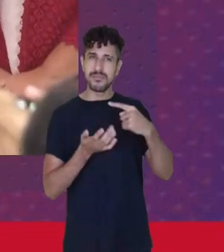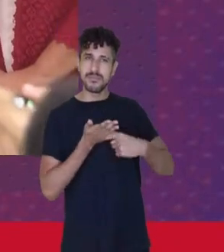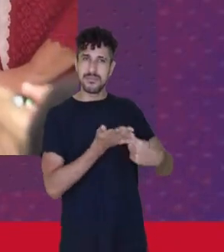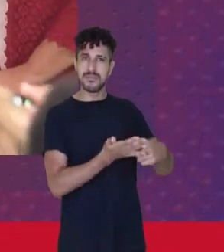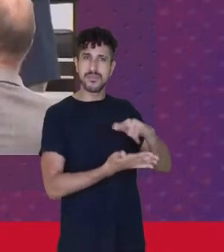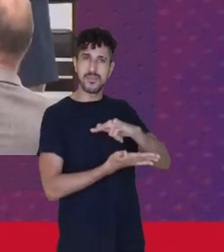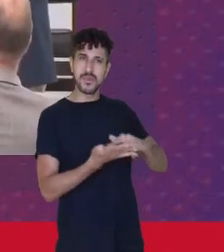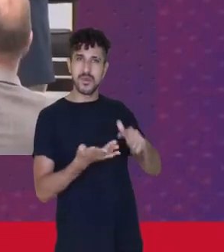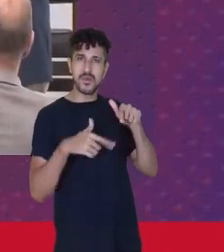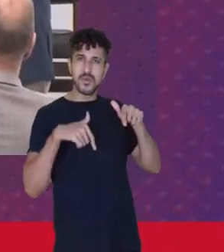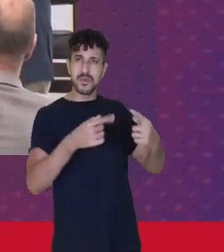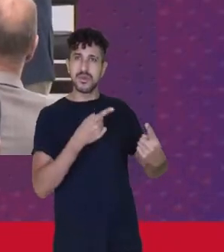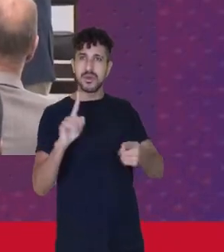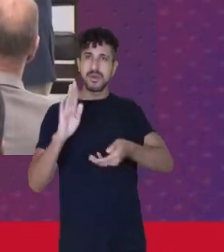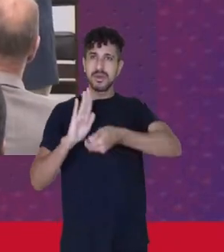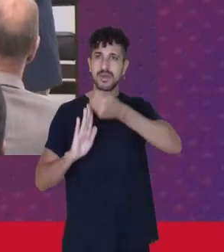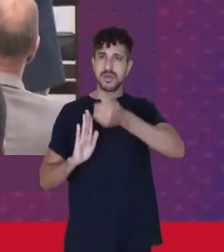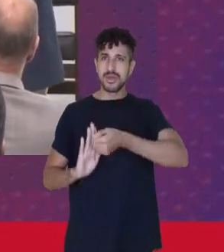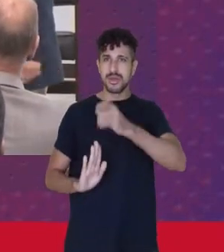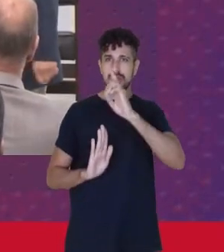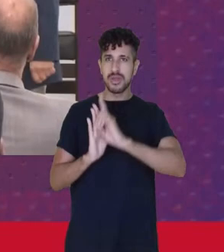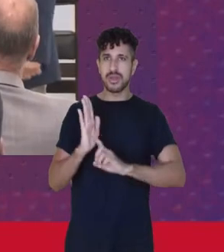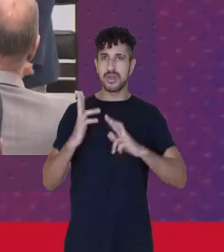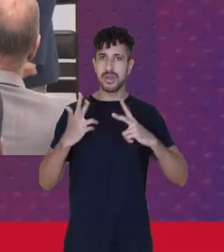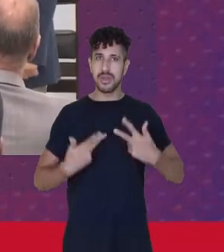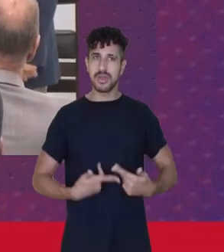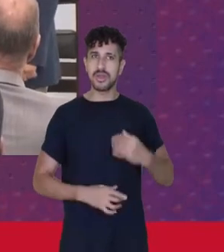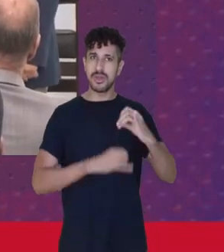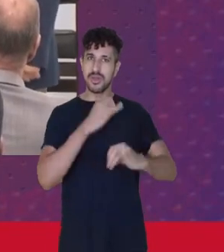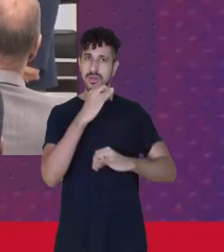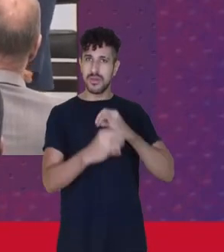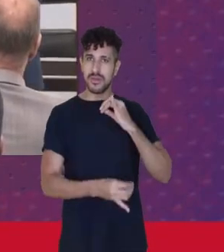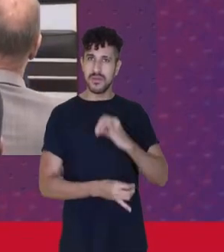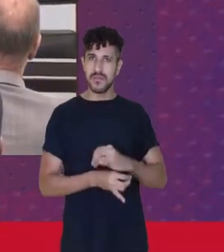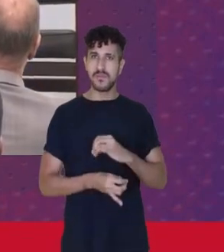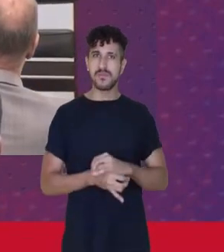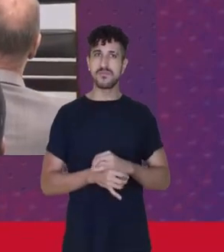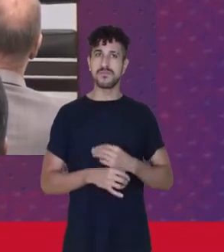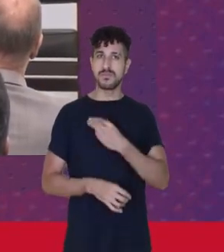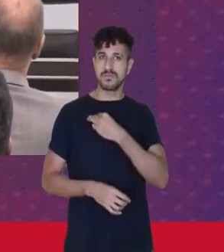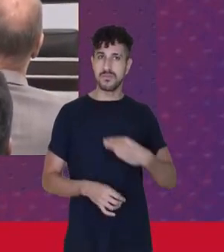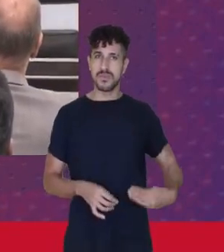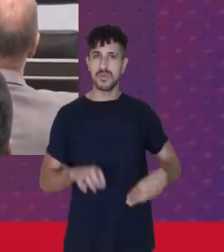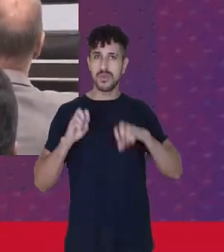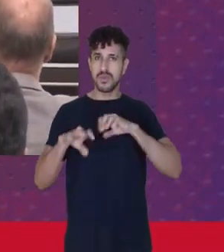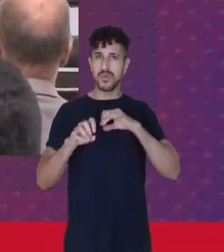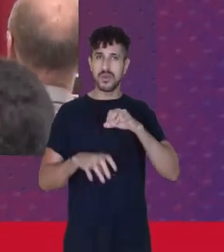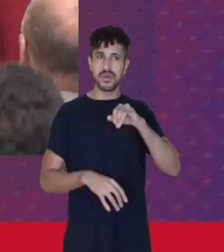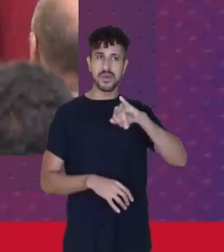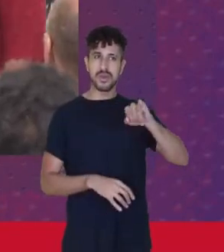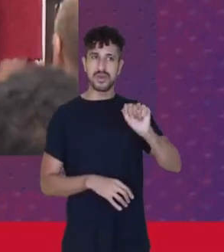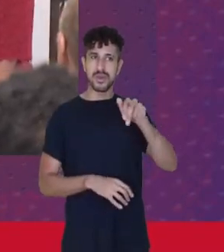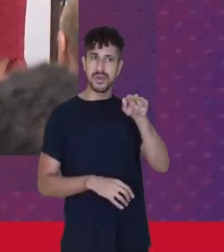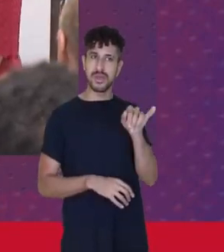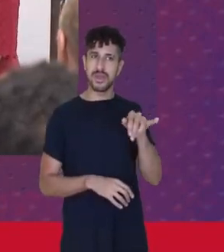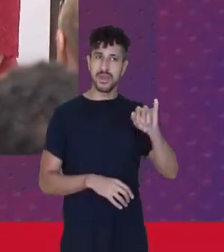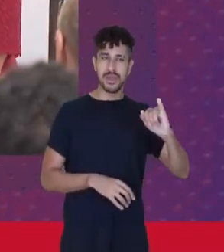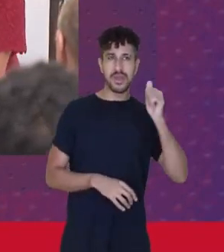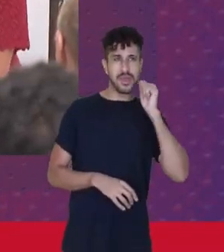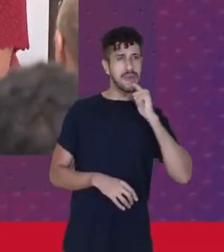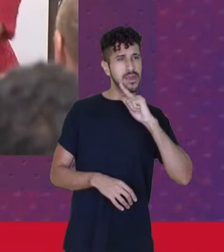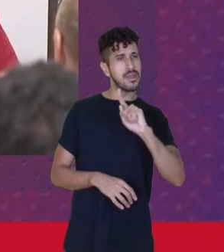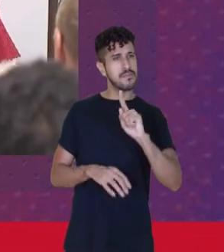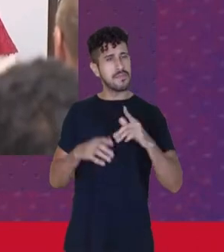pelo enfrentamento às violações dos direitos humanos na internet. O ministro da Educação, Janine Ribeiro, participou